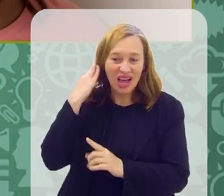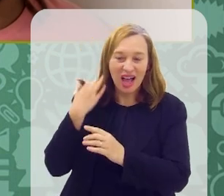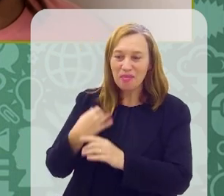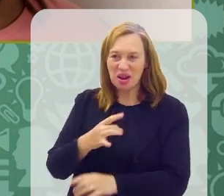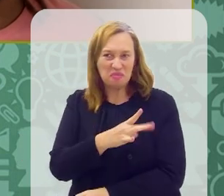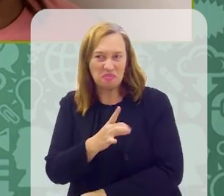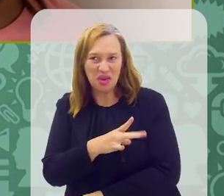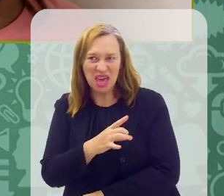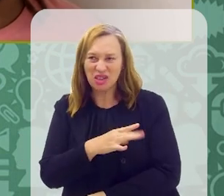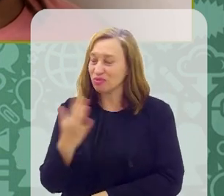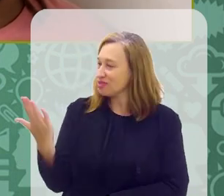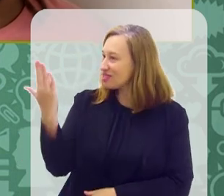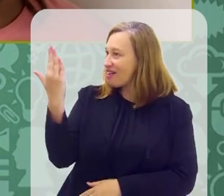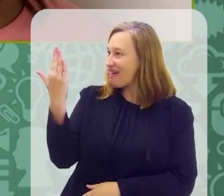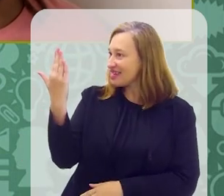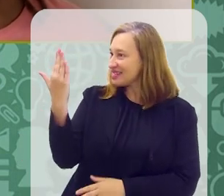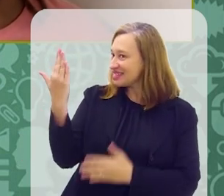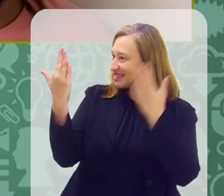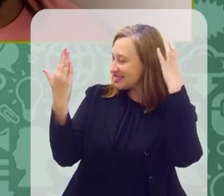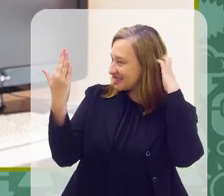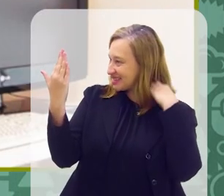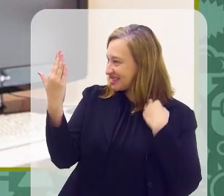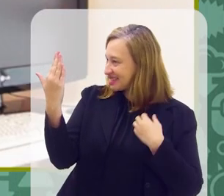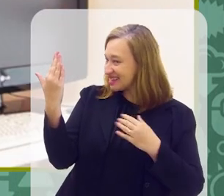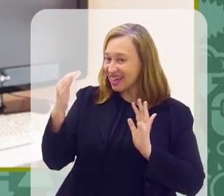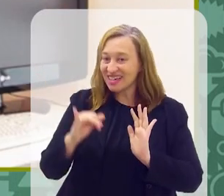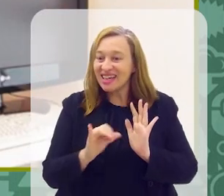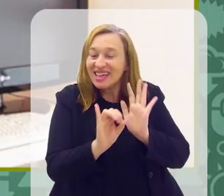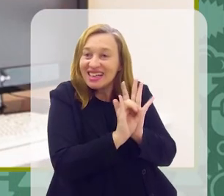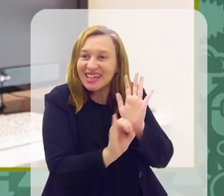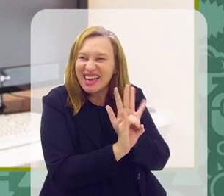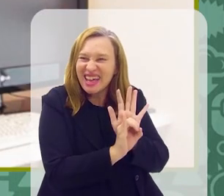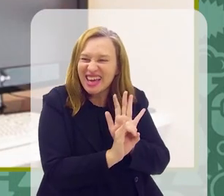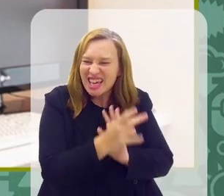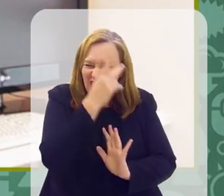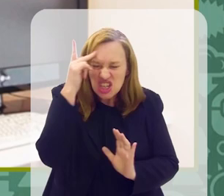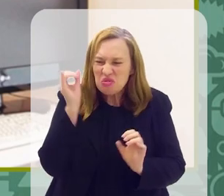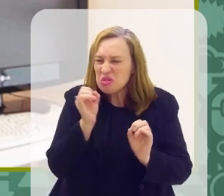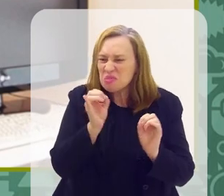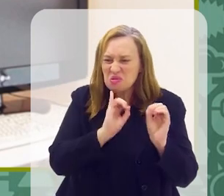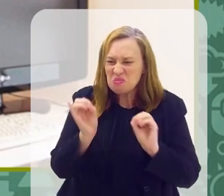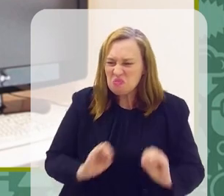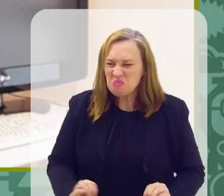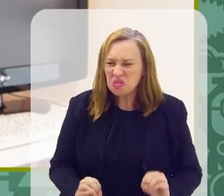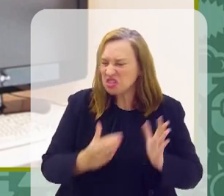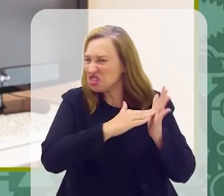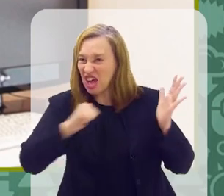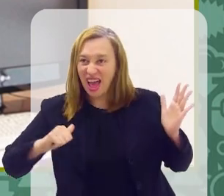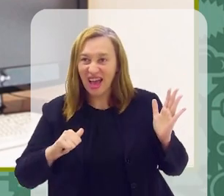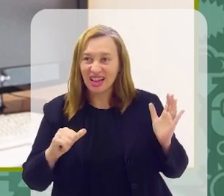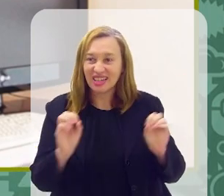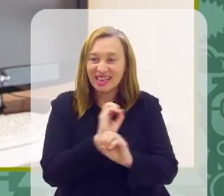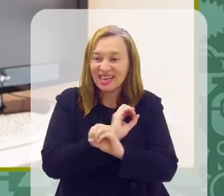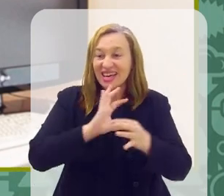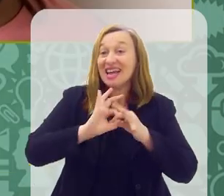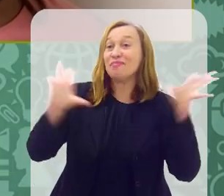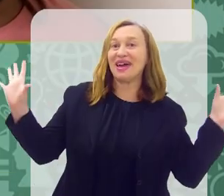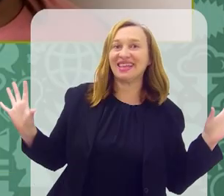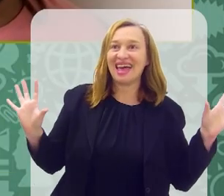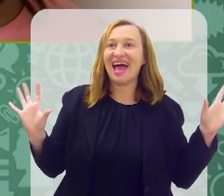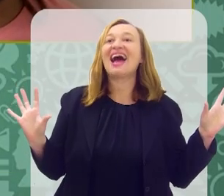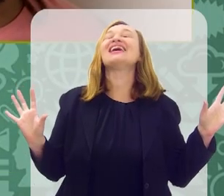medo, se olhe no espelho. Ele Isso. representa a nossa identidade, ninguém vai tirar a minha identidade? A